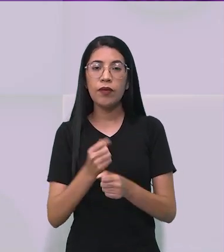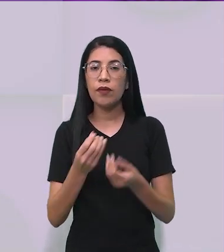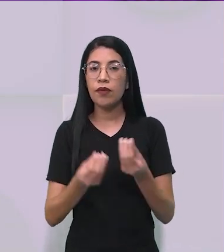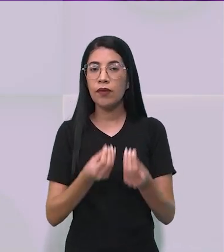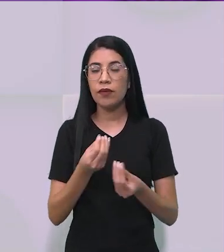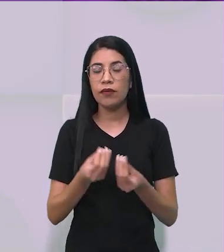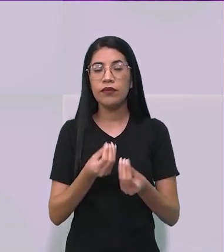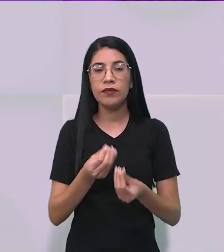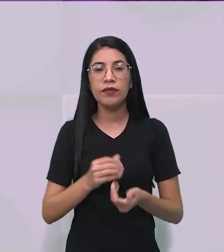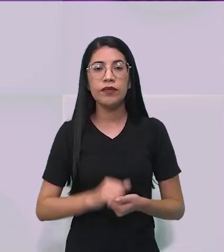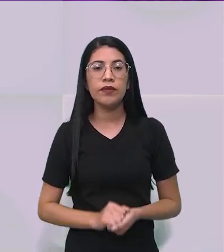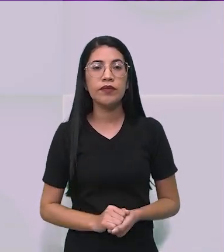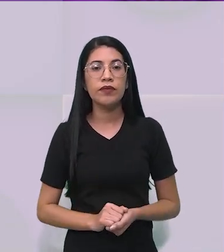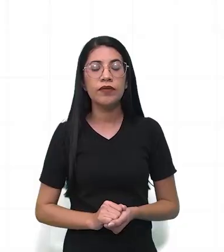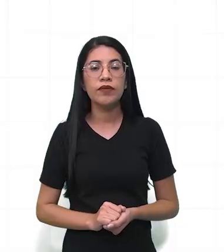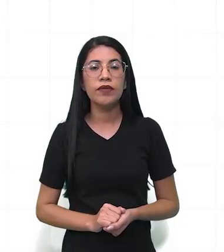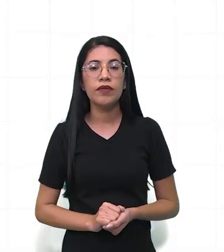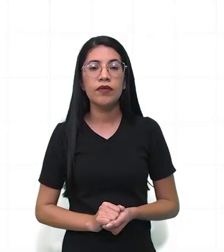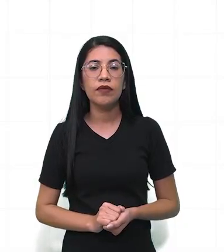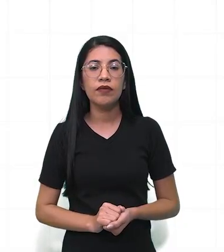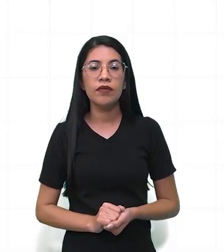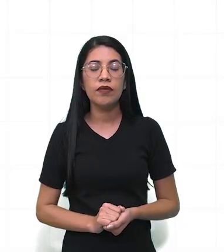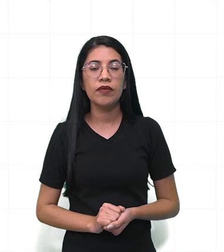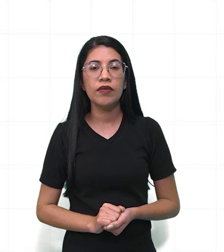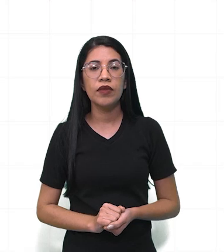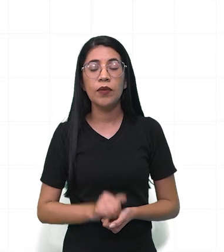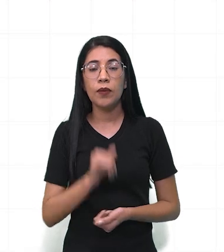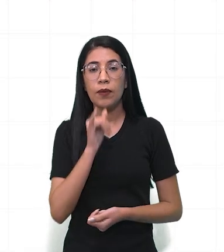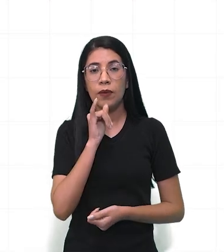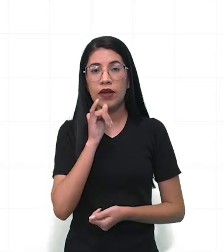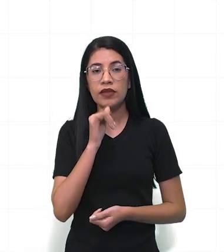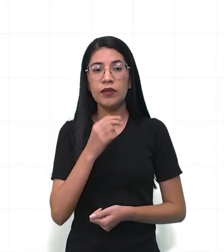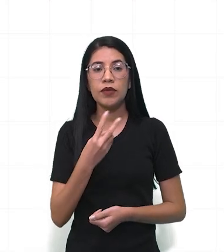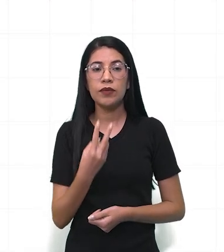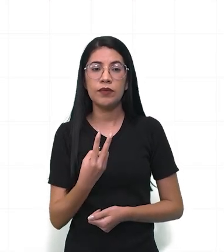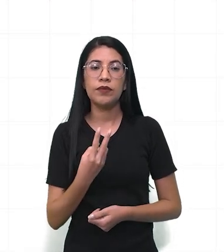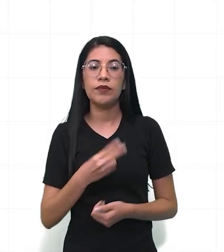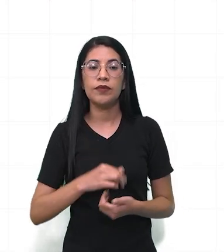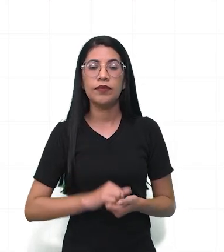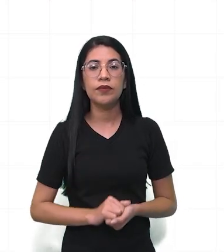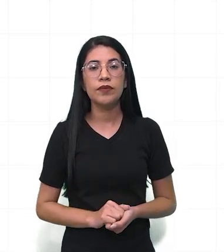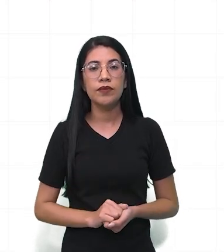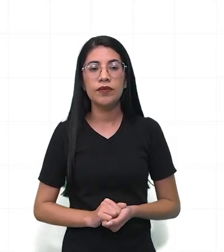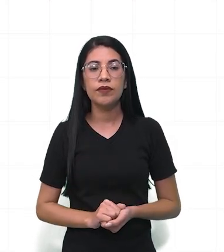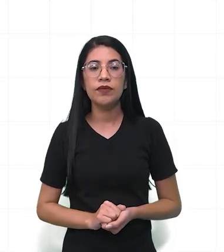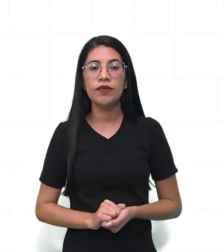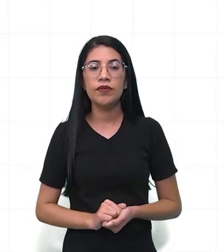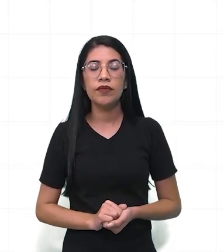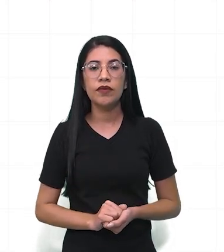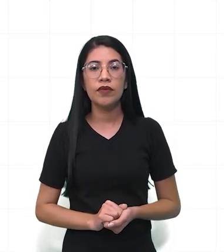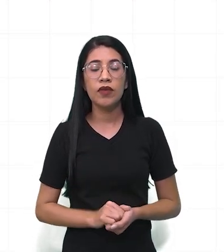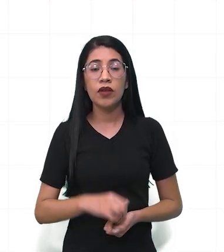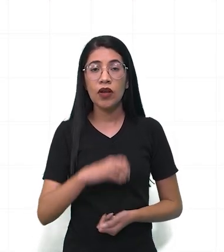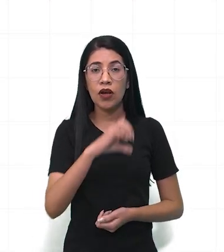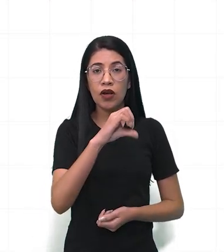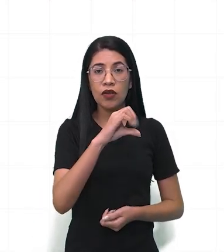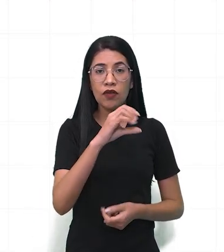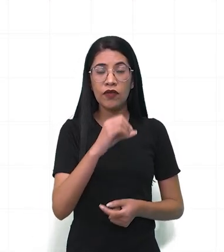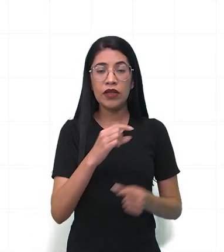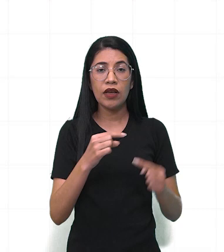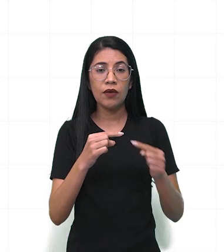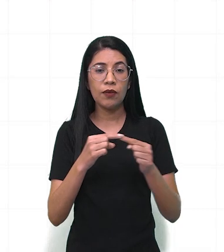Como? Vamos então ao nosso exemplo número 2. Olha aí, ó. 90 corresponde a 30% de qual